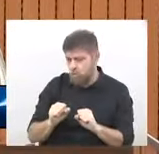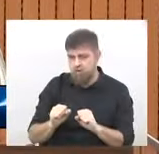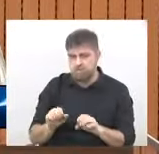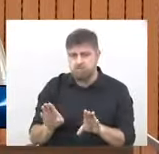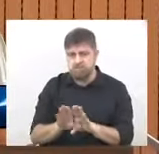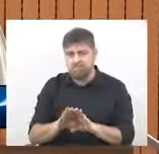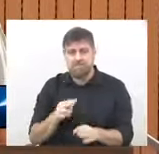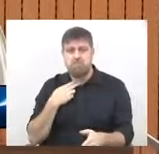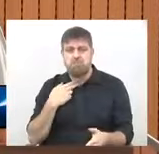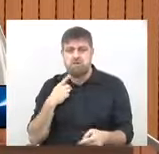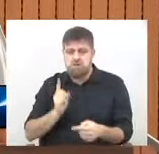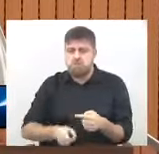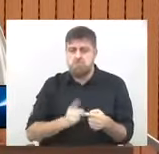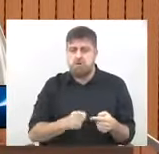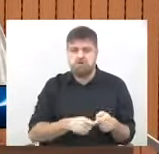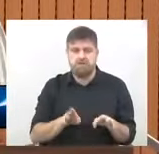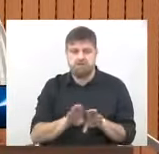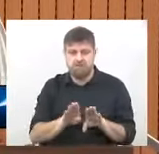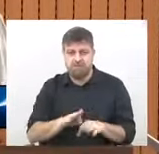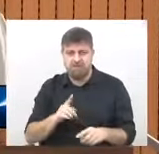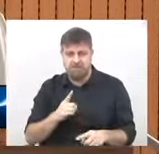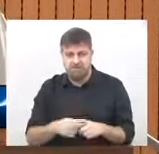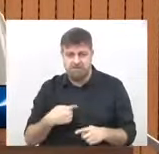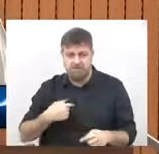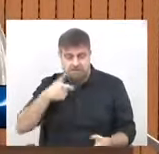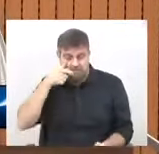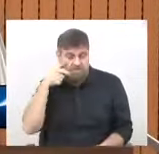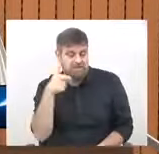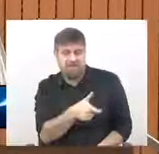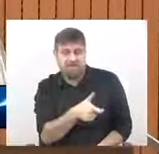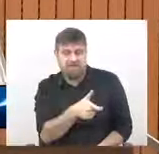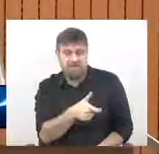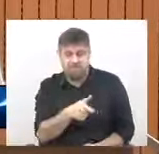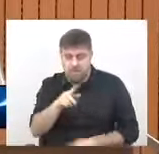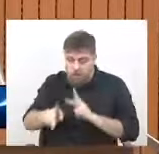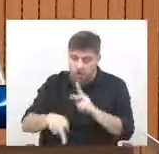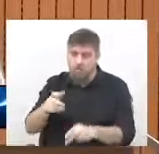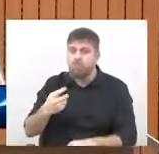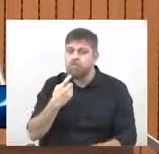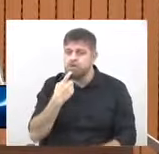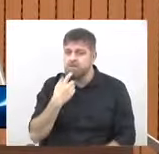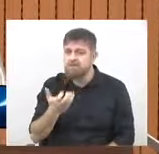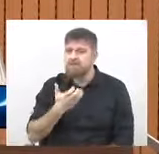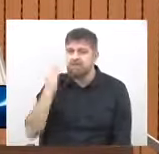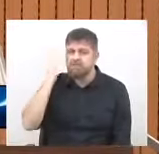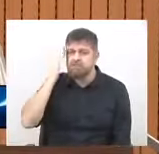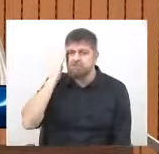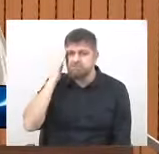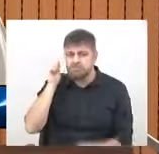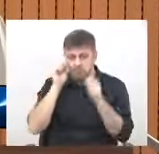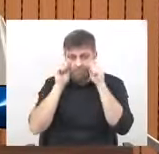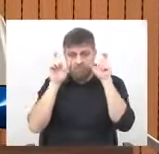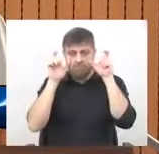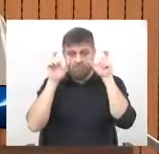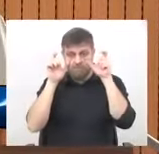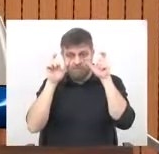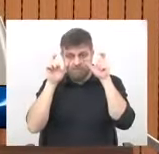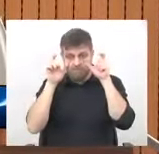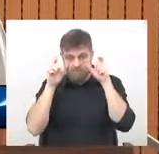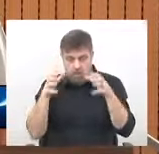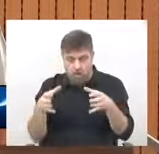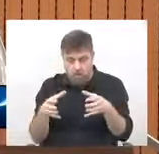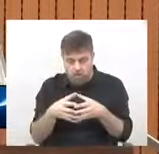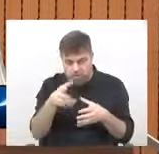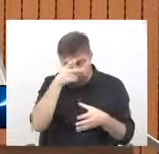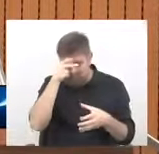uma questão fundamental, porque é uma questão de interesse da cidade. A cidade está atenta à comissão